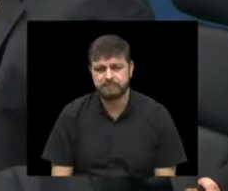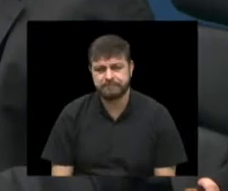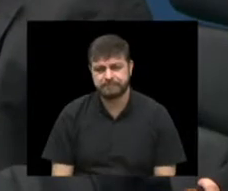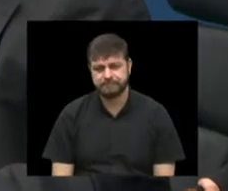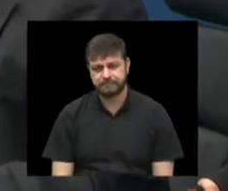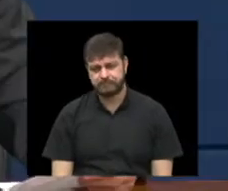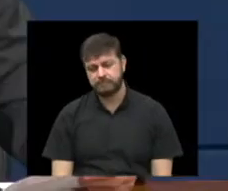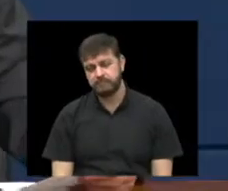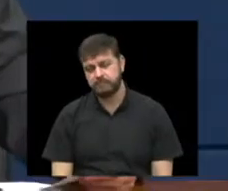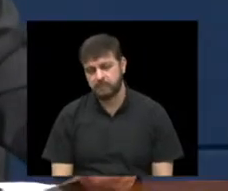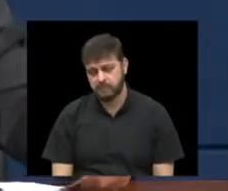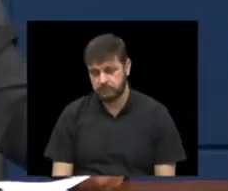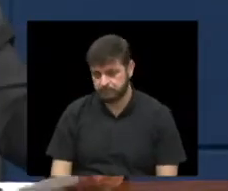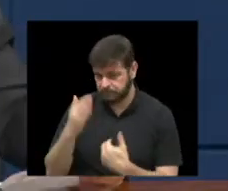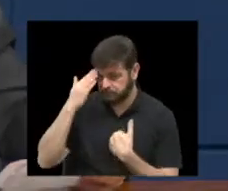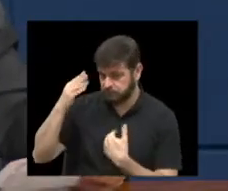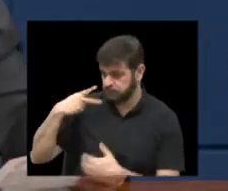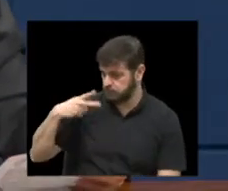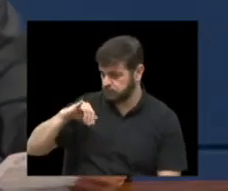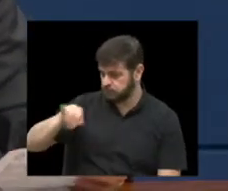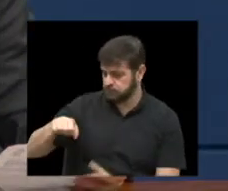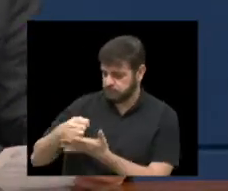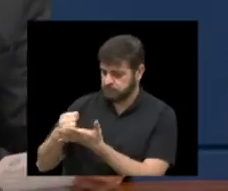Obrigado, vereador Jorge da Farmácia.